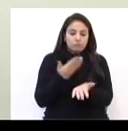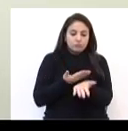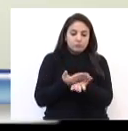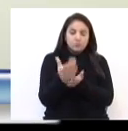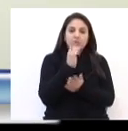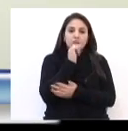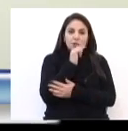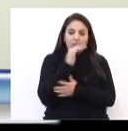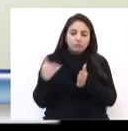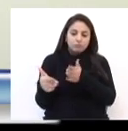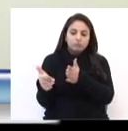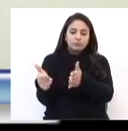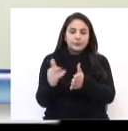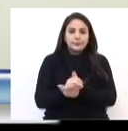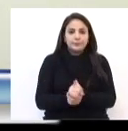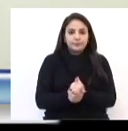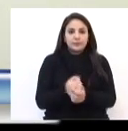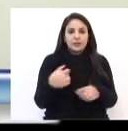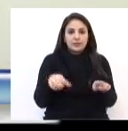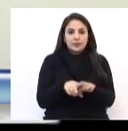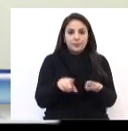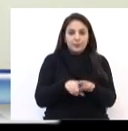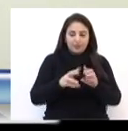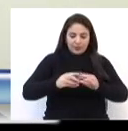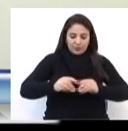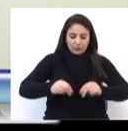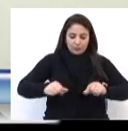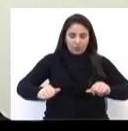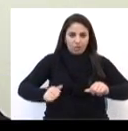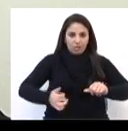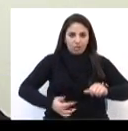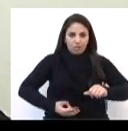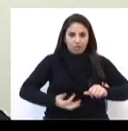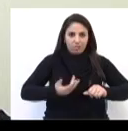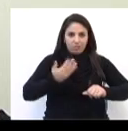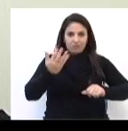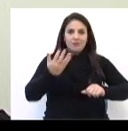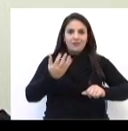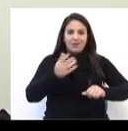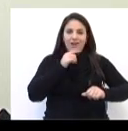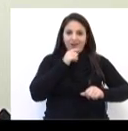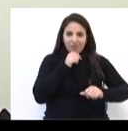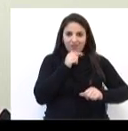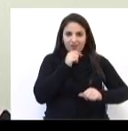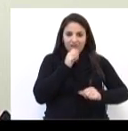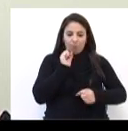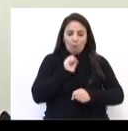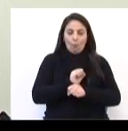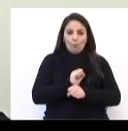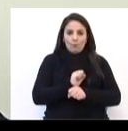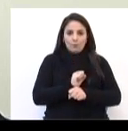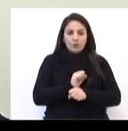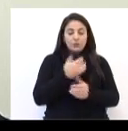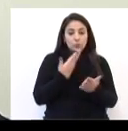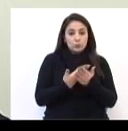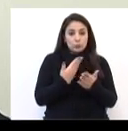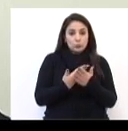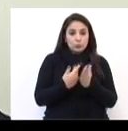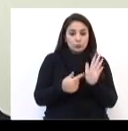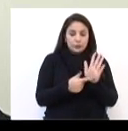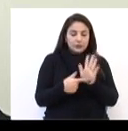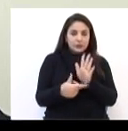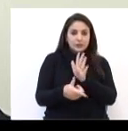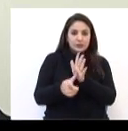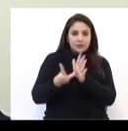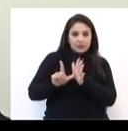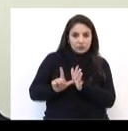água no subsolo que, ao aflorar, dá origem a curso hídrico superficial. O estudo apresentado